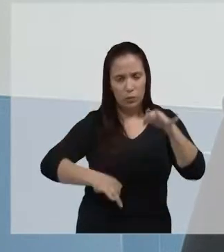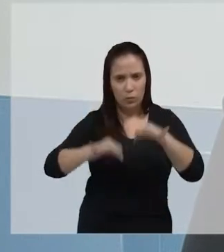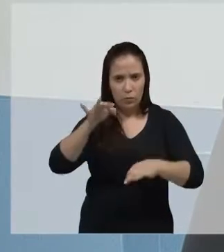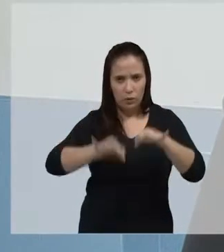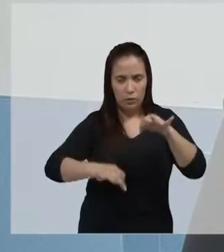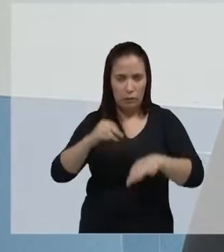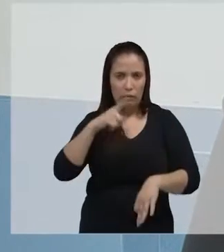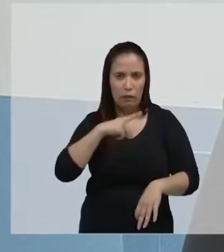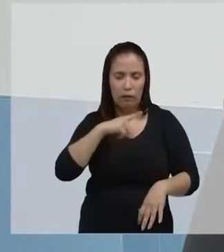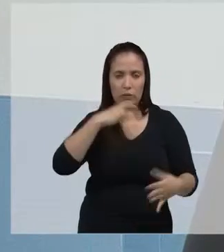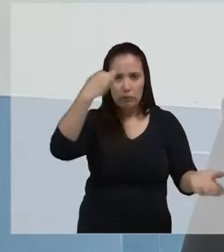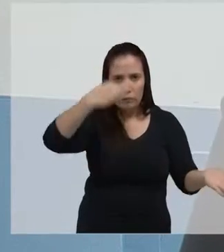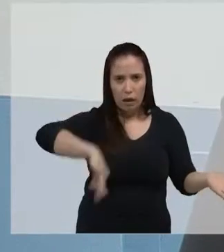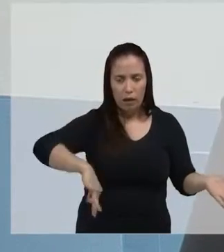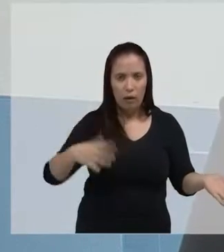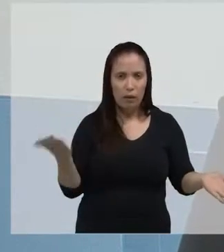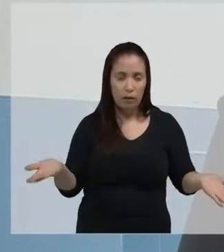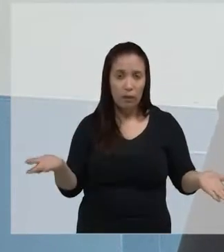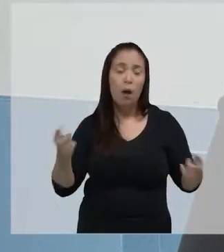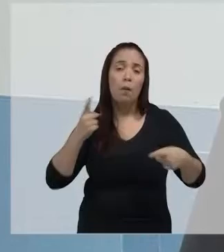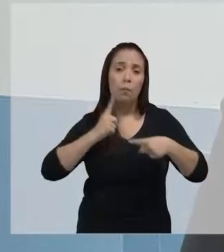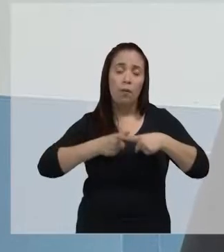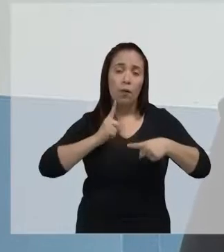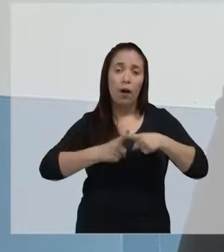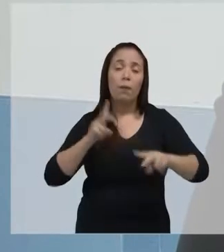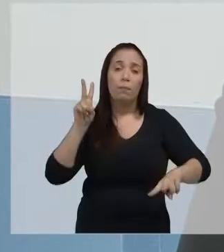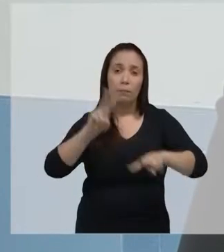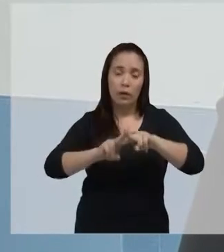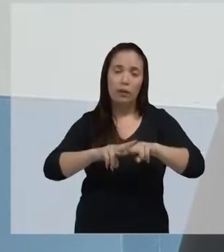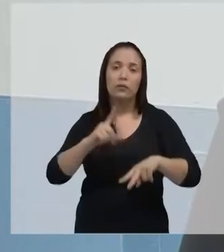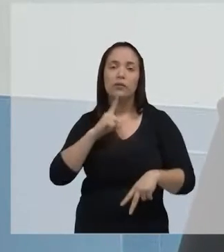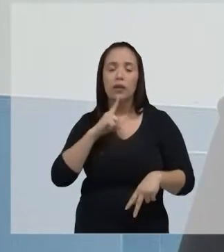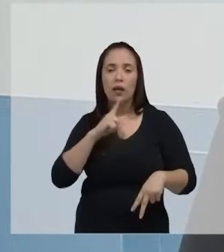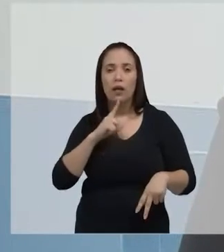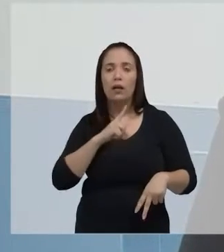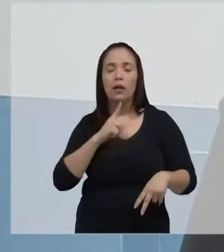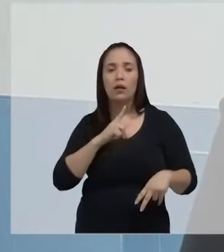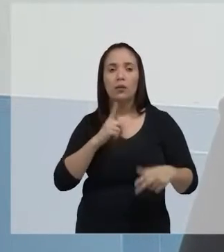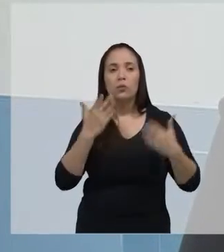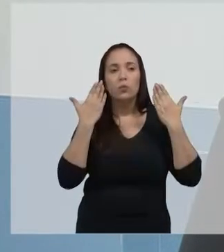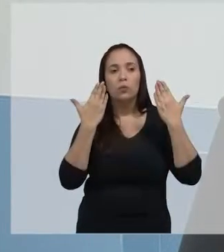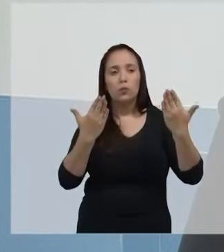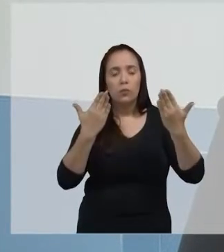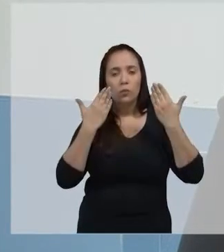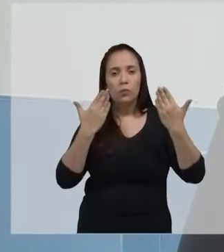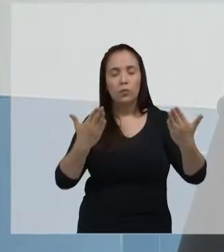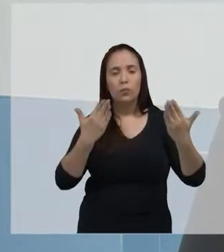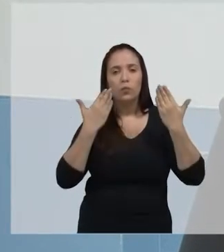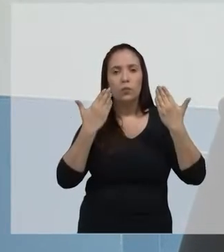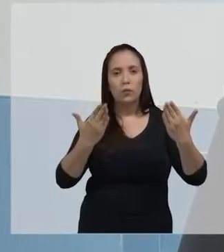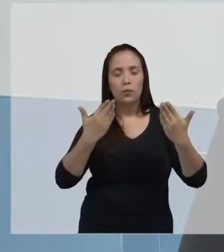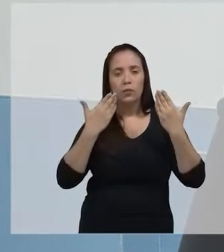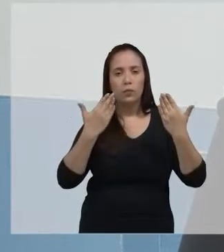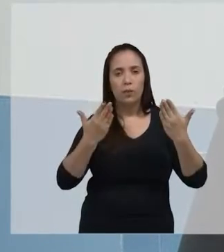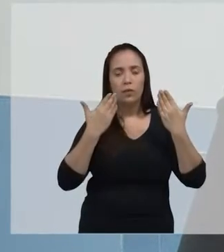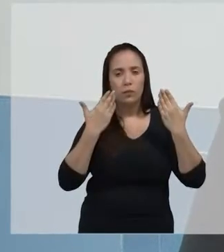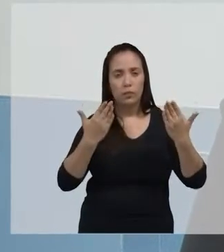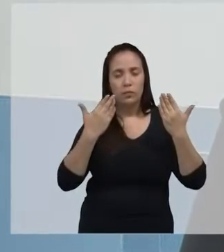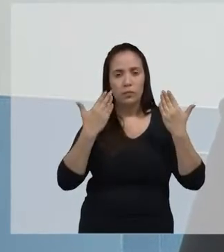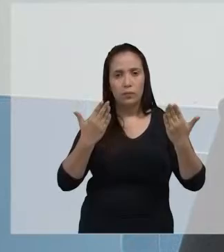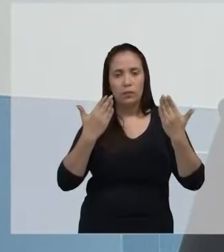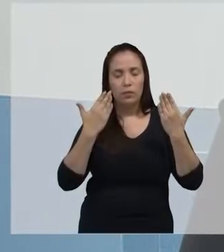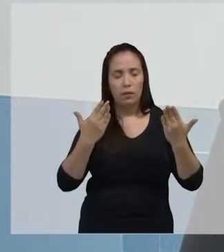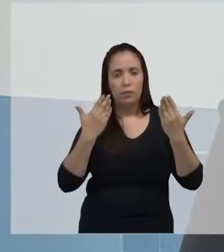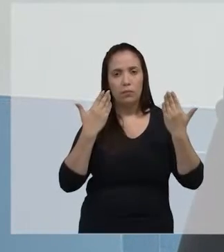a justiça é feita de uma forma correta? Não. Porque, além das prisões, gerou muitas dúvidas, gerou muita proteção,